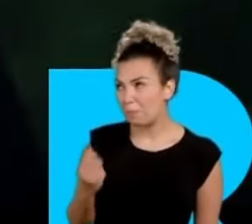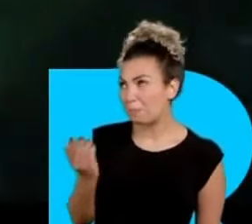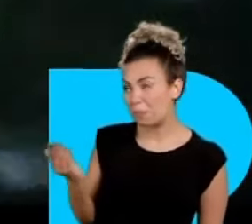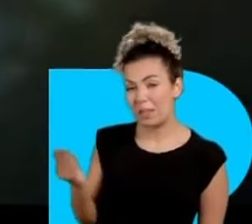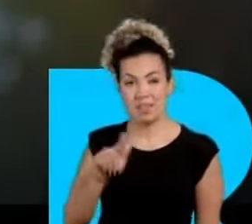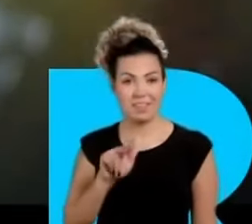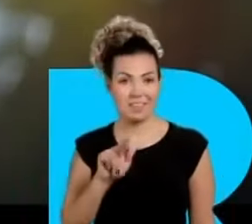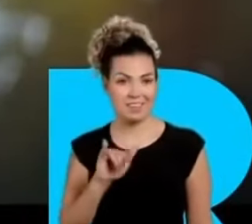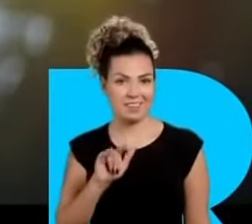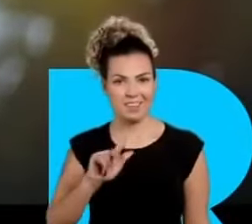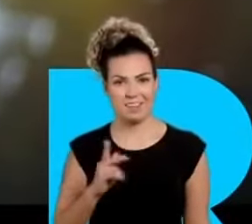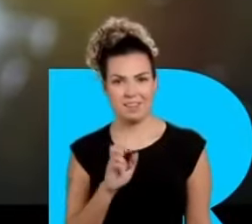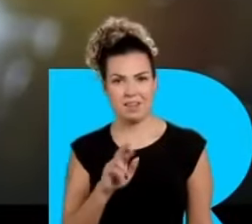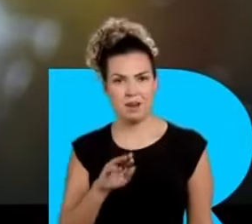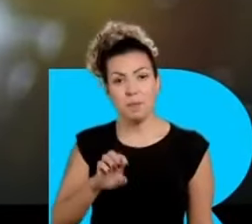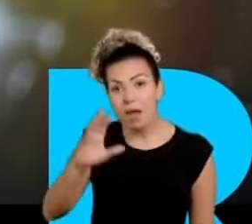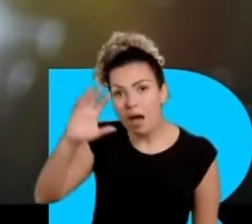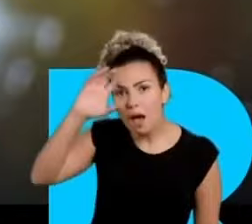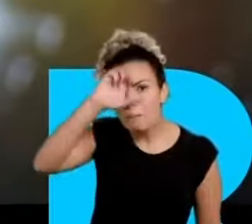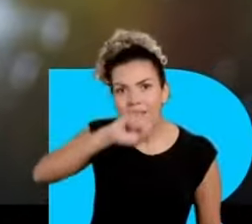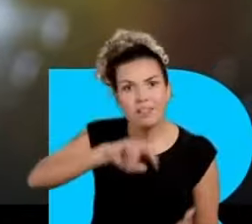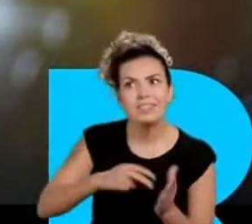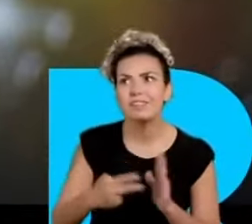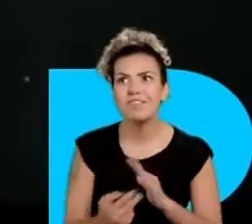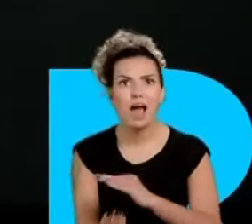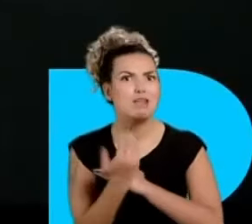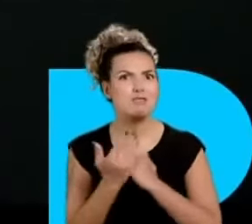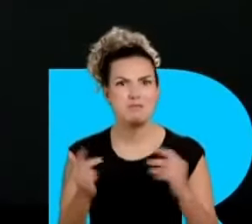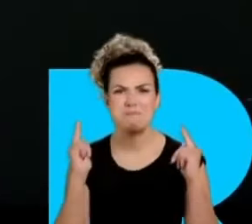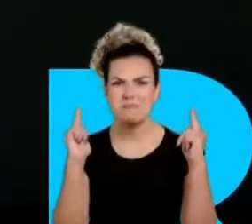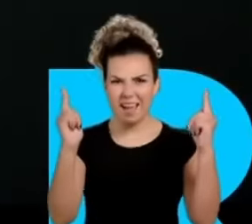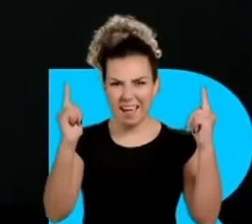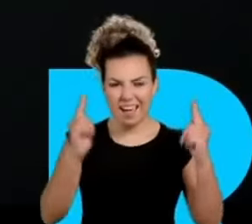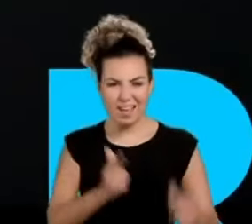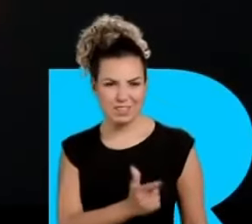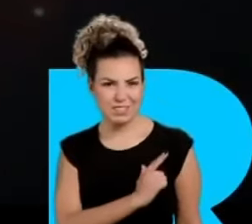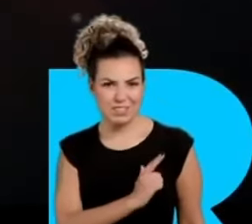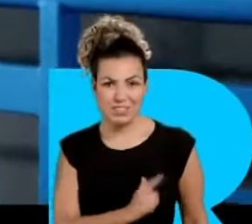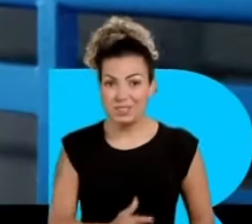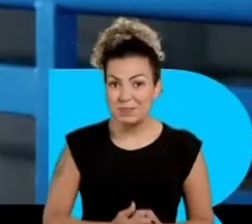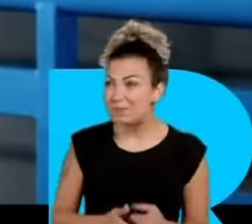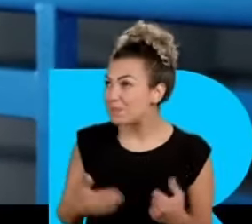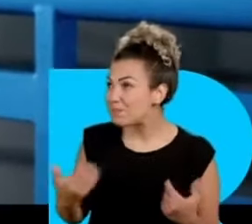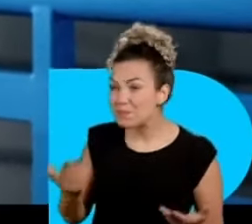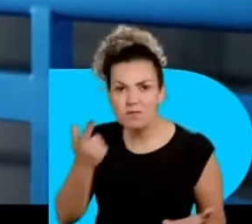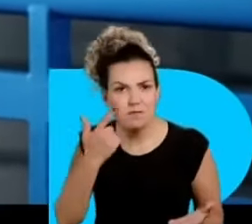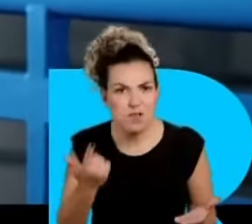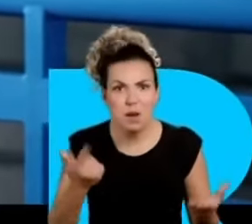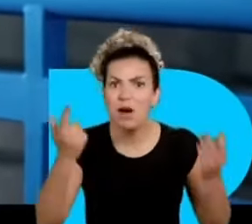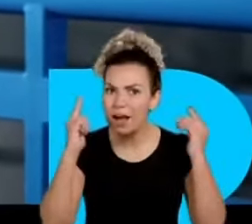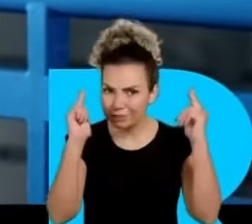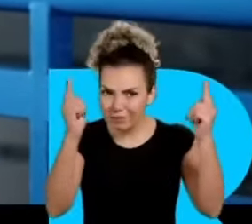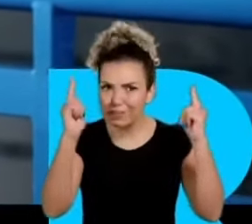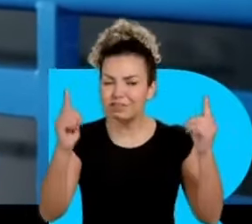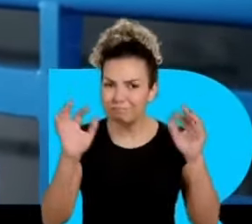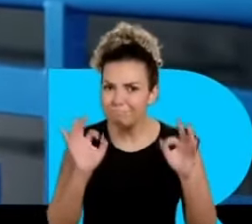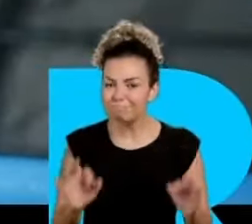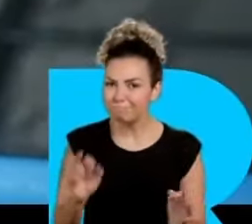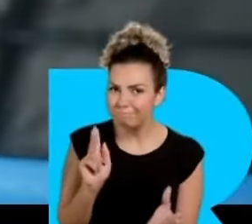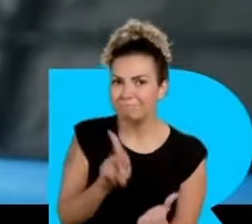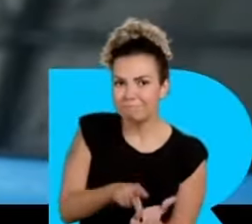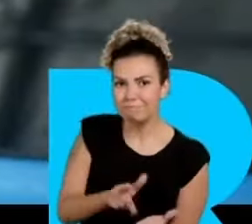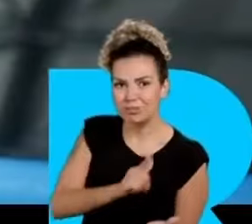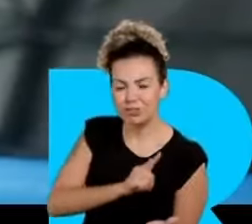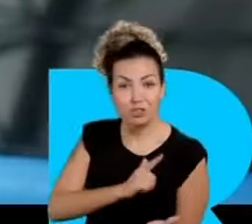Meu nome é Guilherme e cada dia mais eu descubro que aprender é uma grande aventura. É, Guilherme, bota aventura